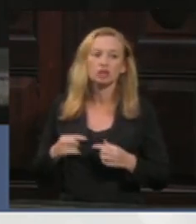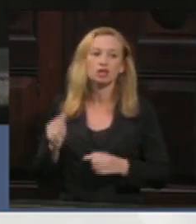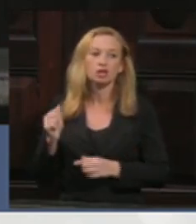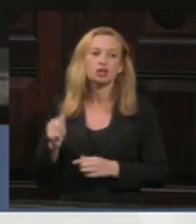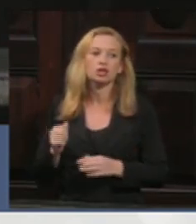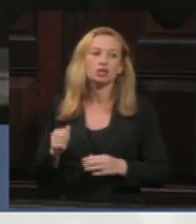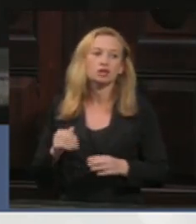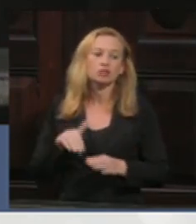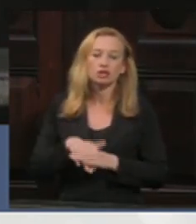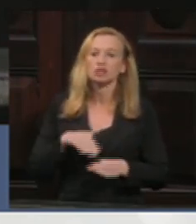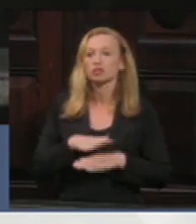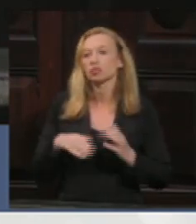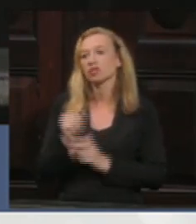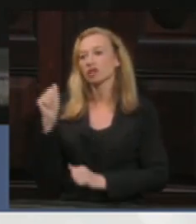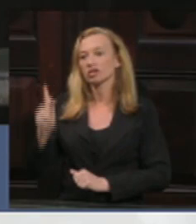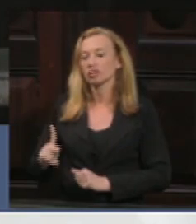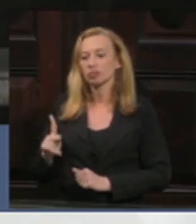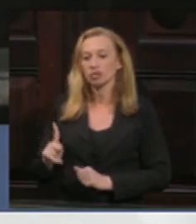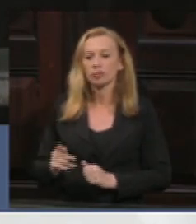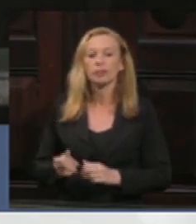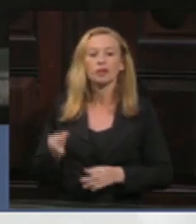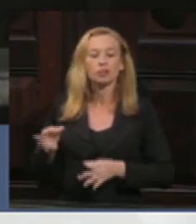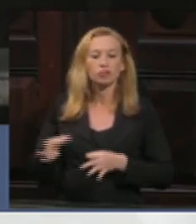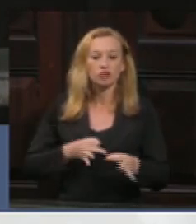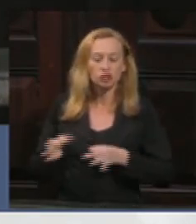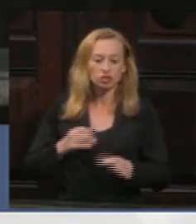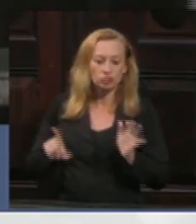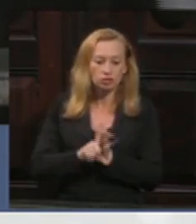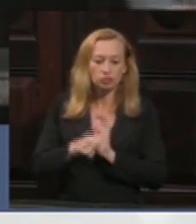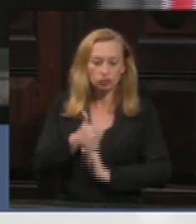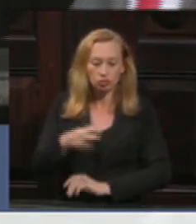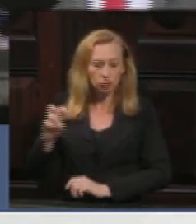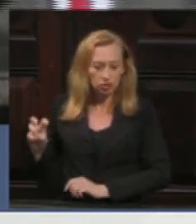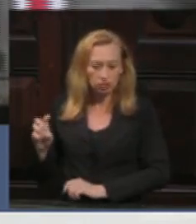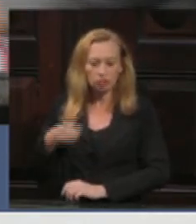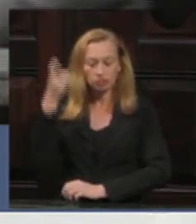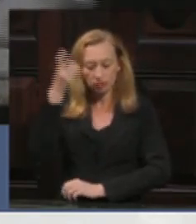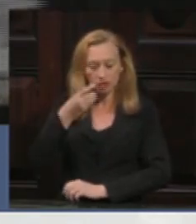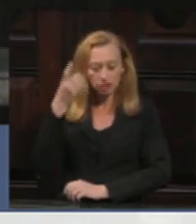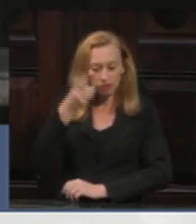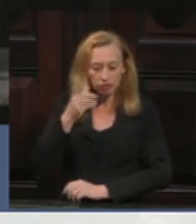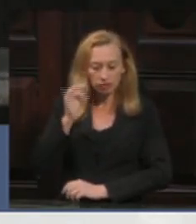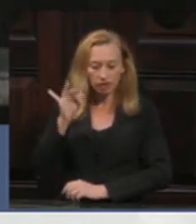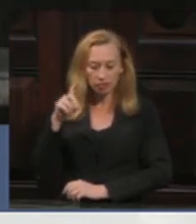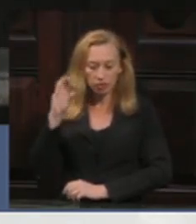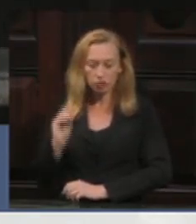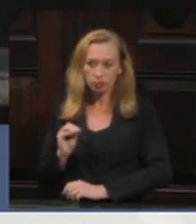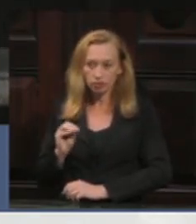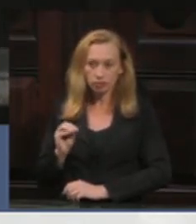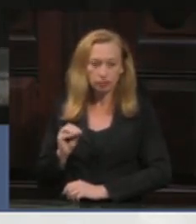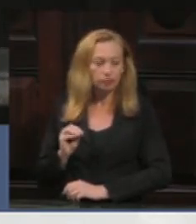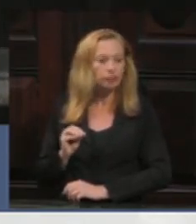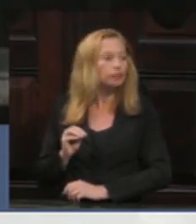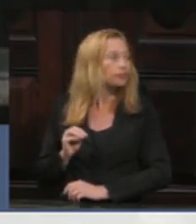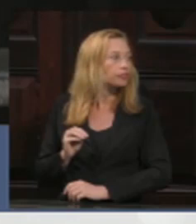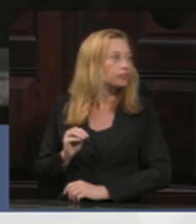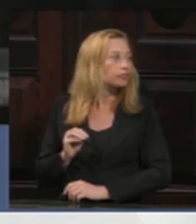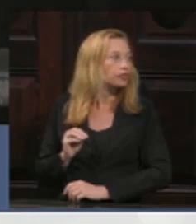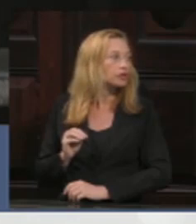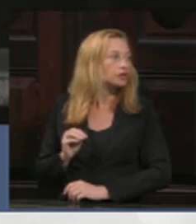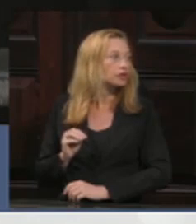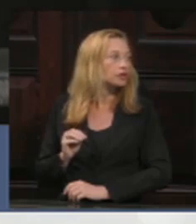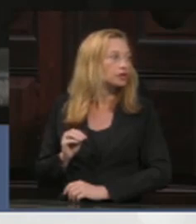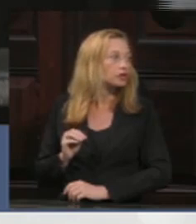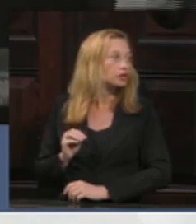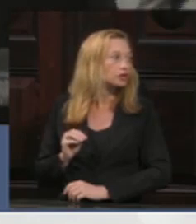autógrafo. Projeto de Lei 596/2015, autoria do deputado Flávio Serafim, determina o